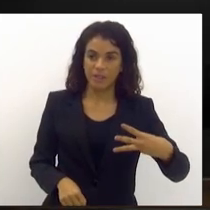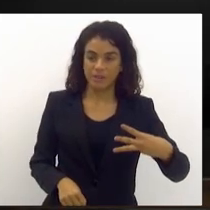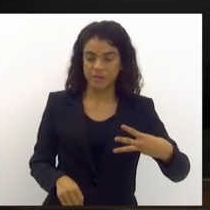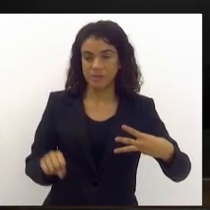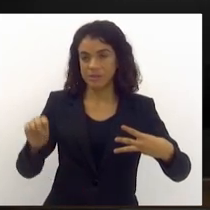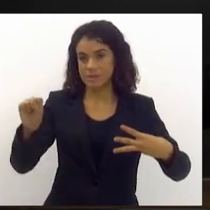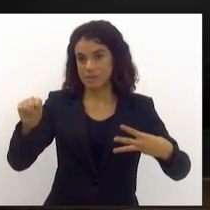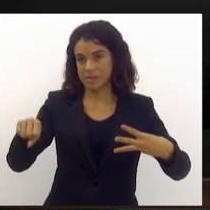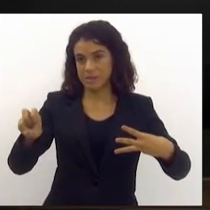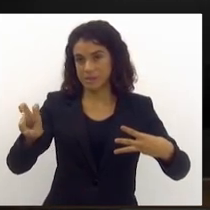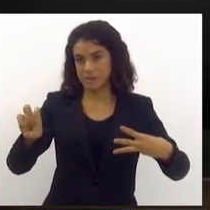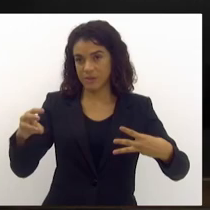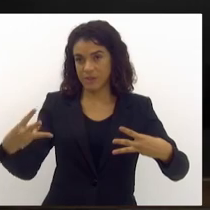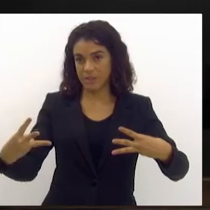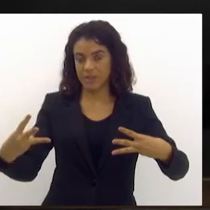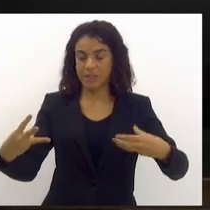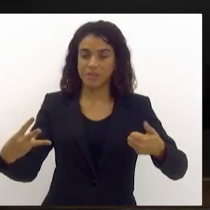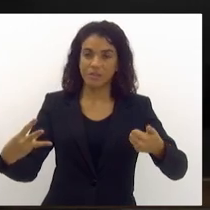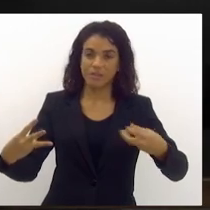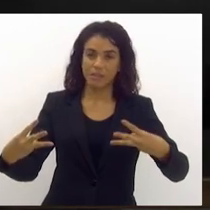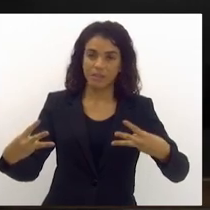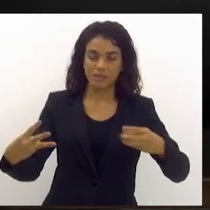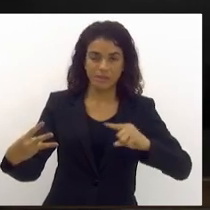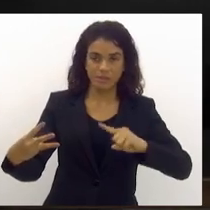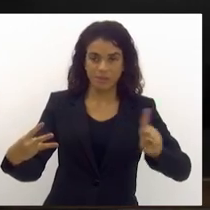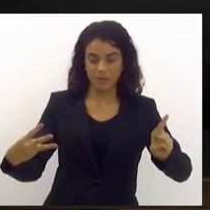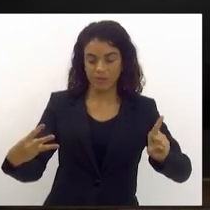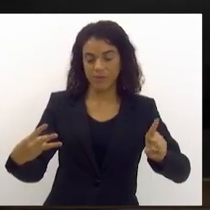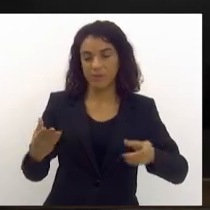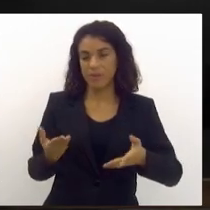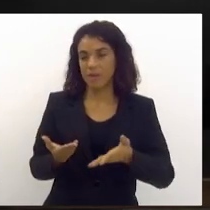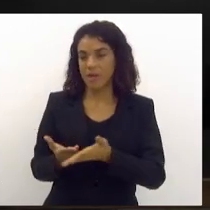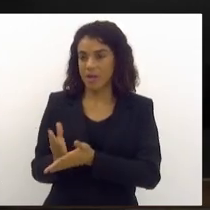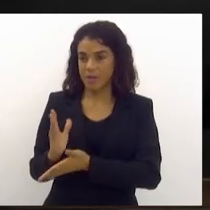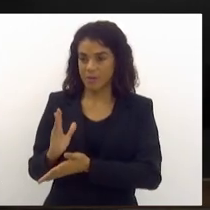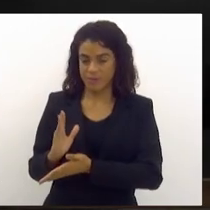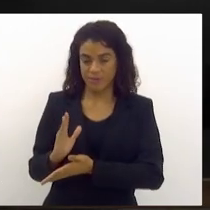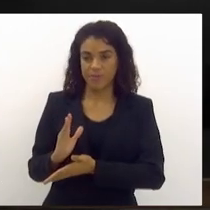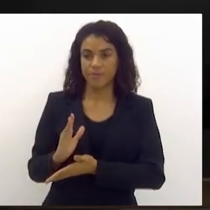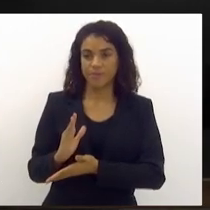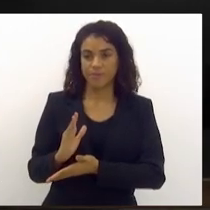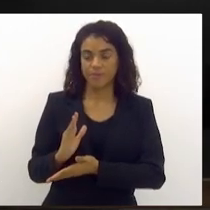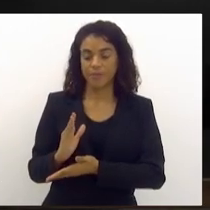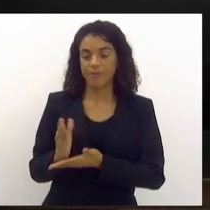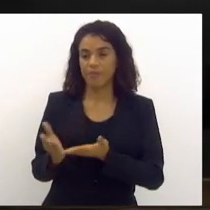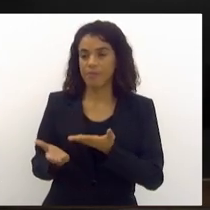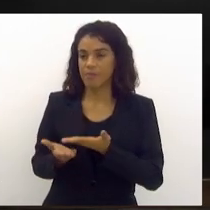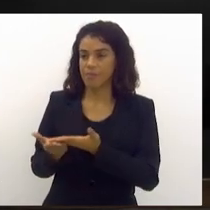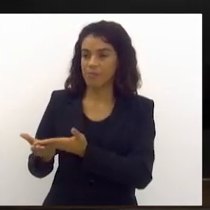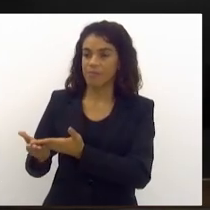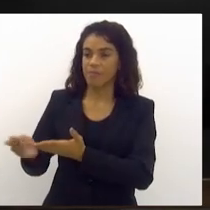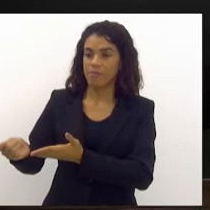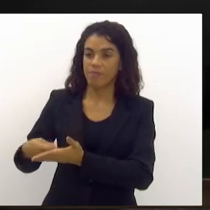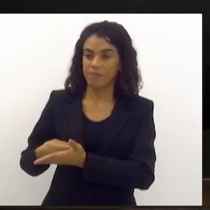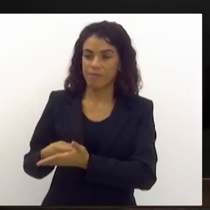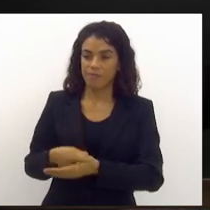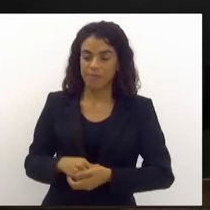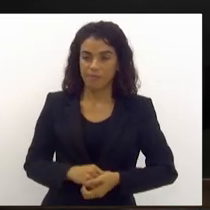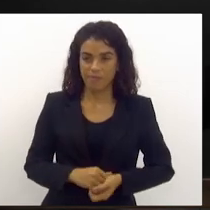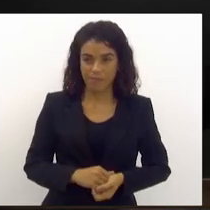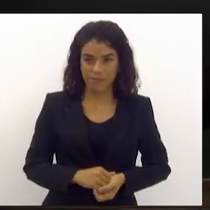votos sim, 13 votos não. A matéria foi aprovada, vai à promulgação.